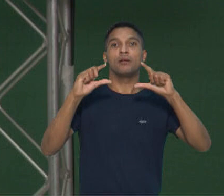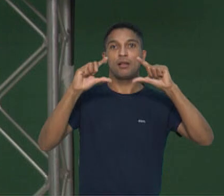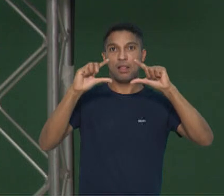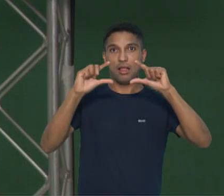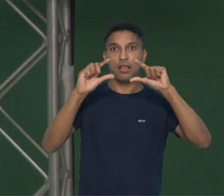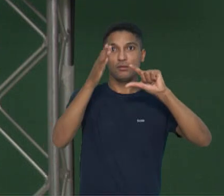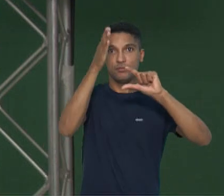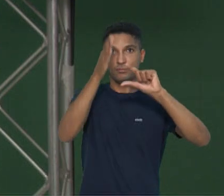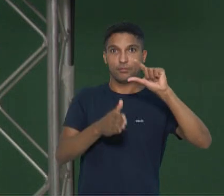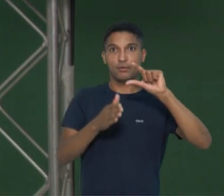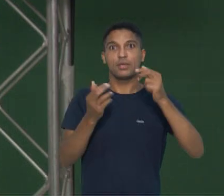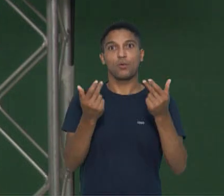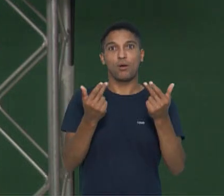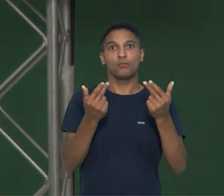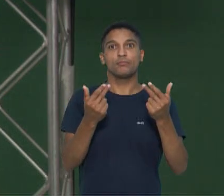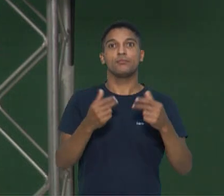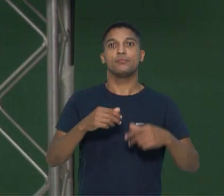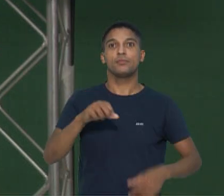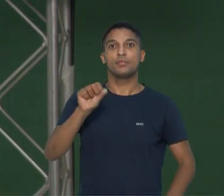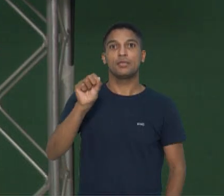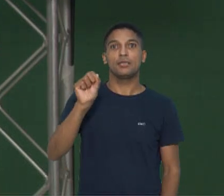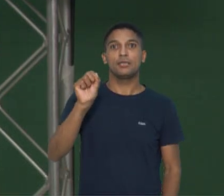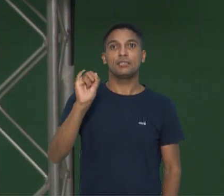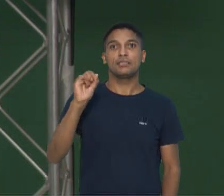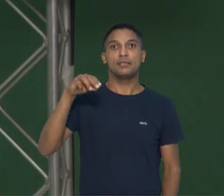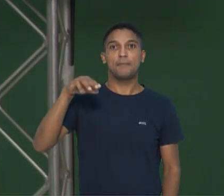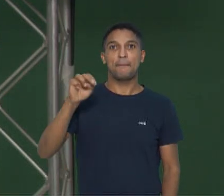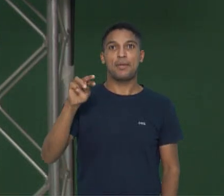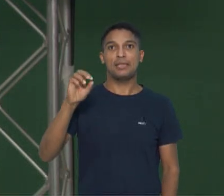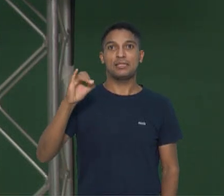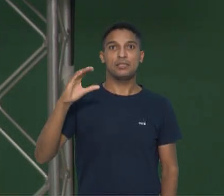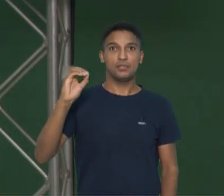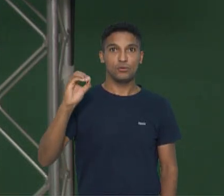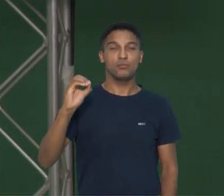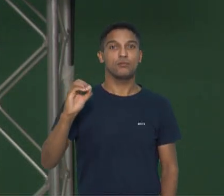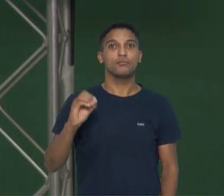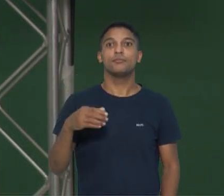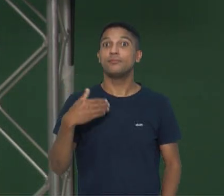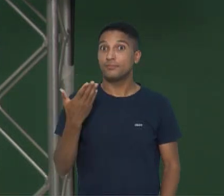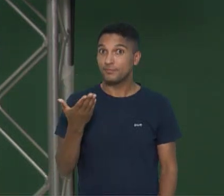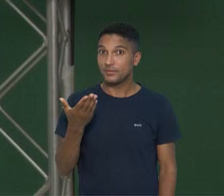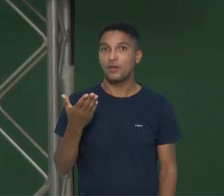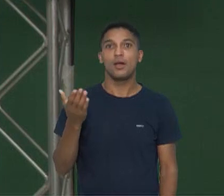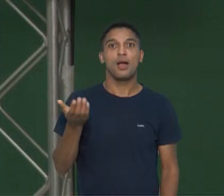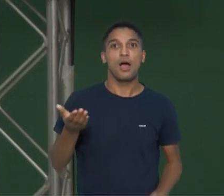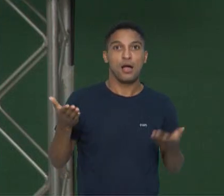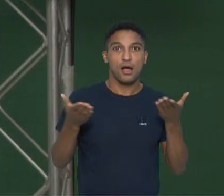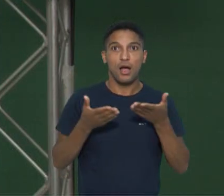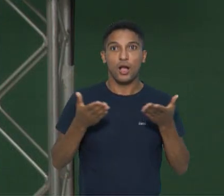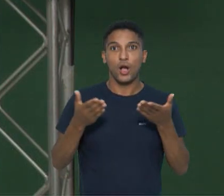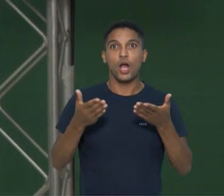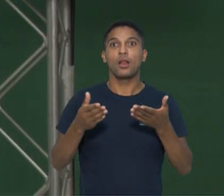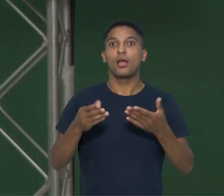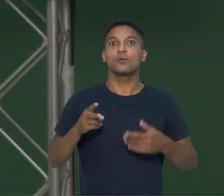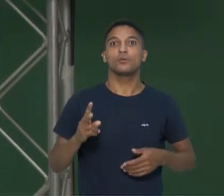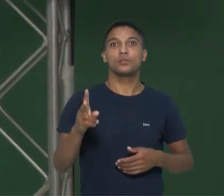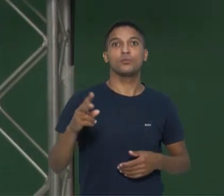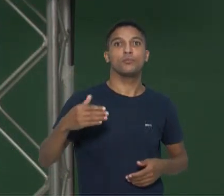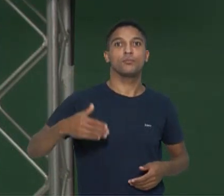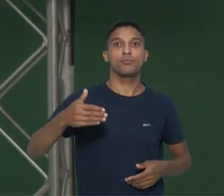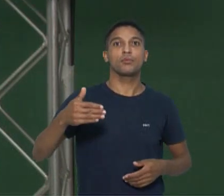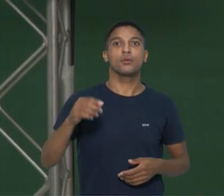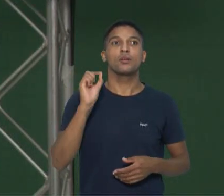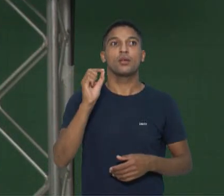outro. Tranquilo? Muito bem, então. Agora, vamos na sequência descobrir aqui